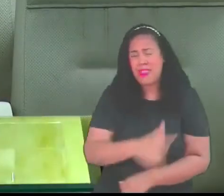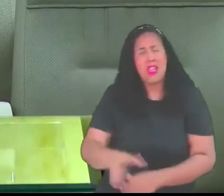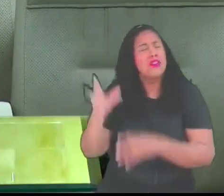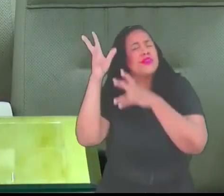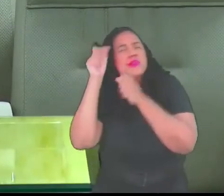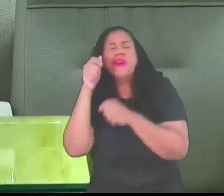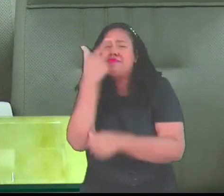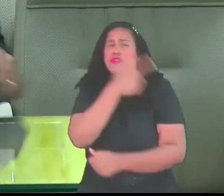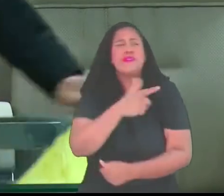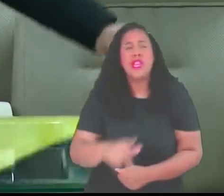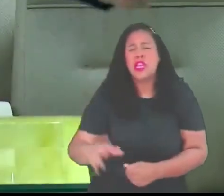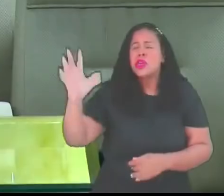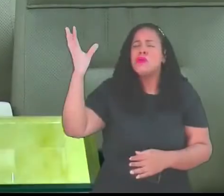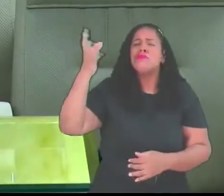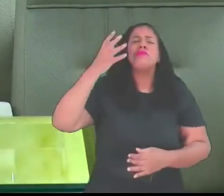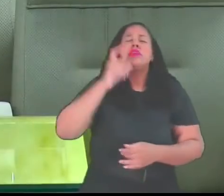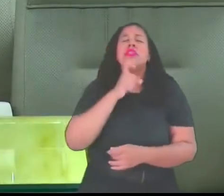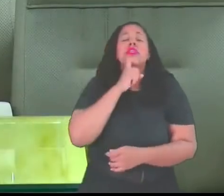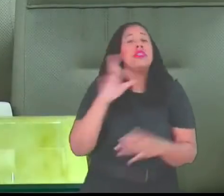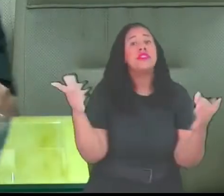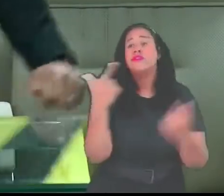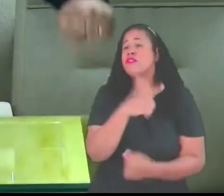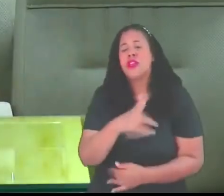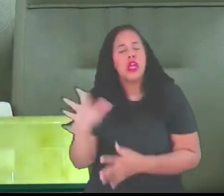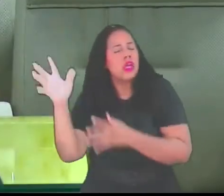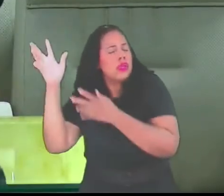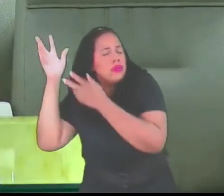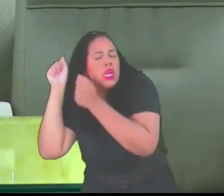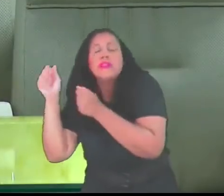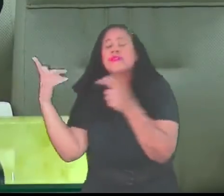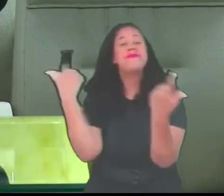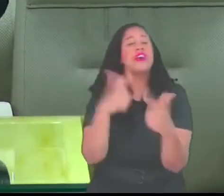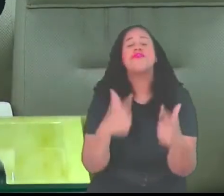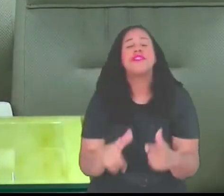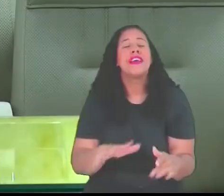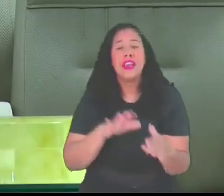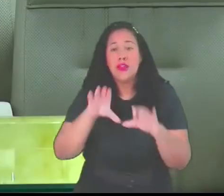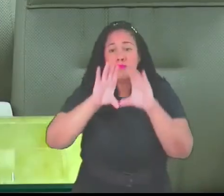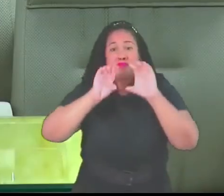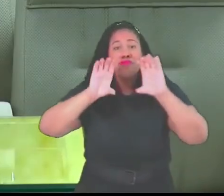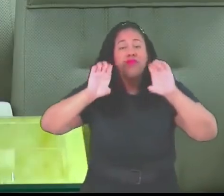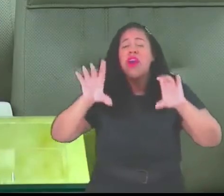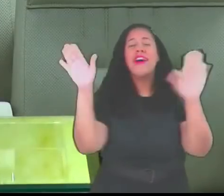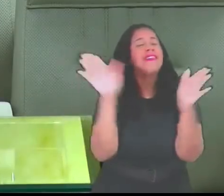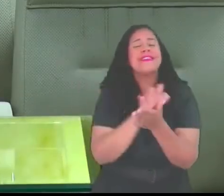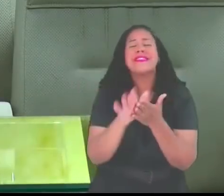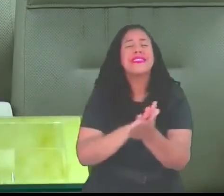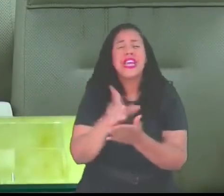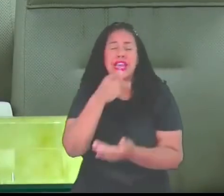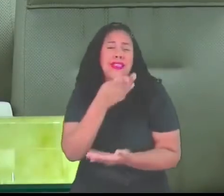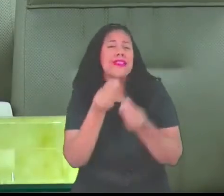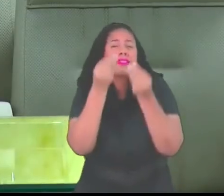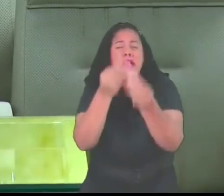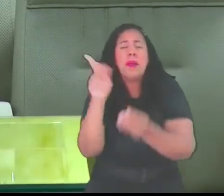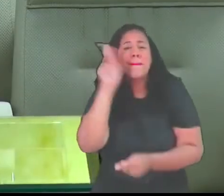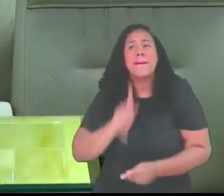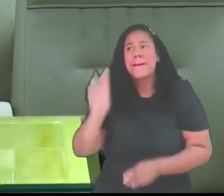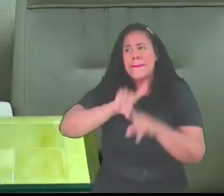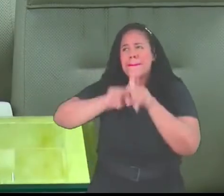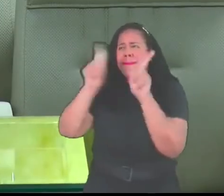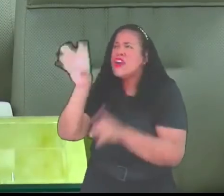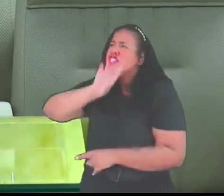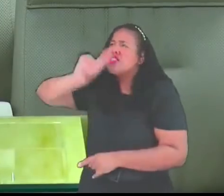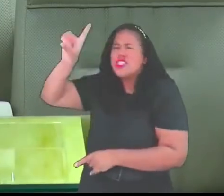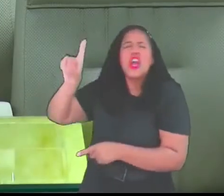tem ar-condicionado, não tem travesseiro, não tem colchão que te dê paz. Agora, se Jeová é o teu refúgio